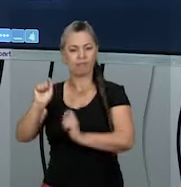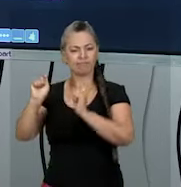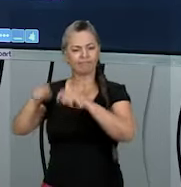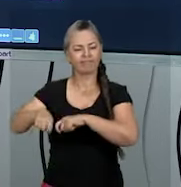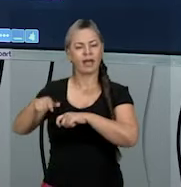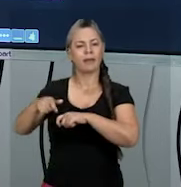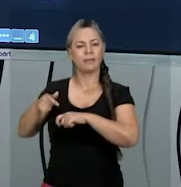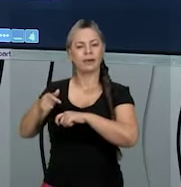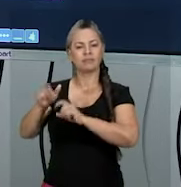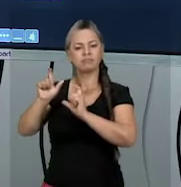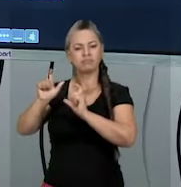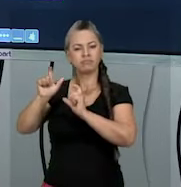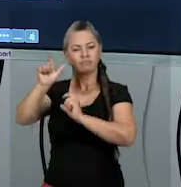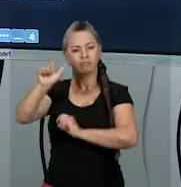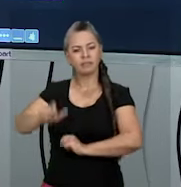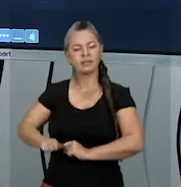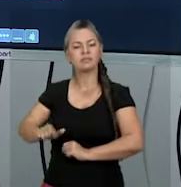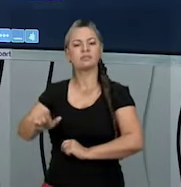tem.